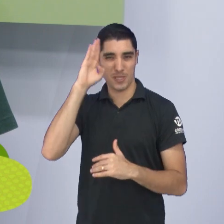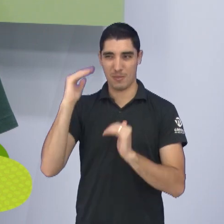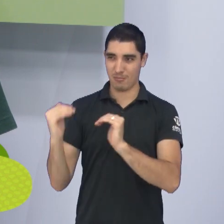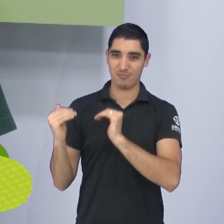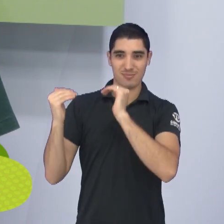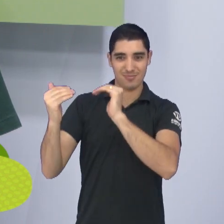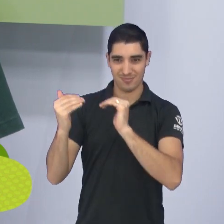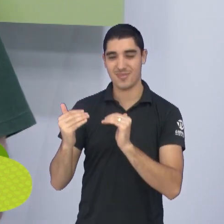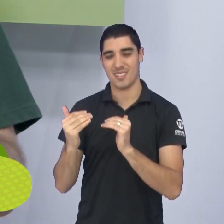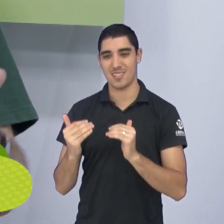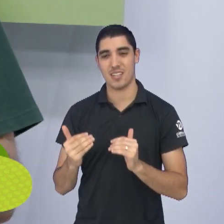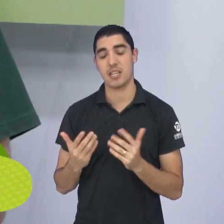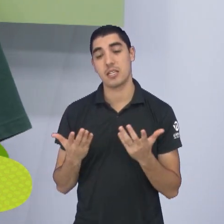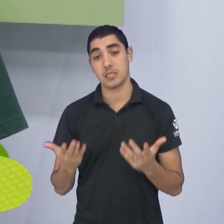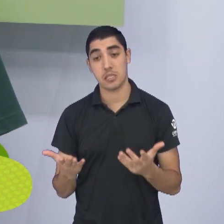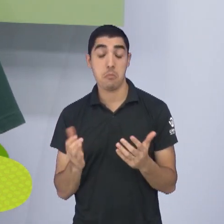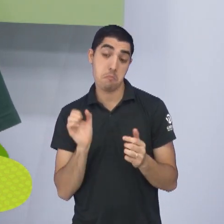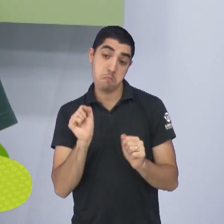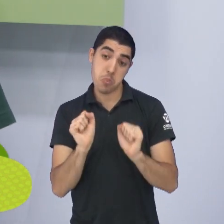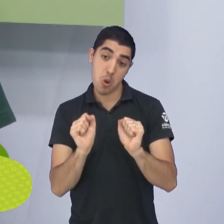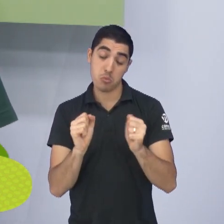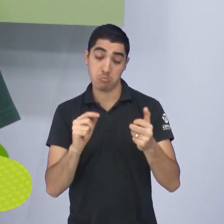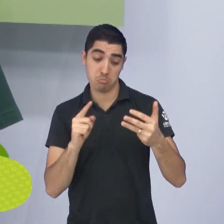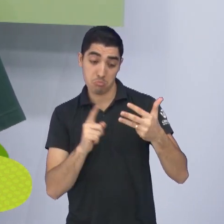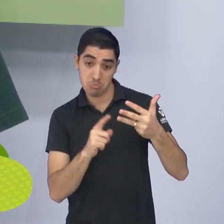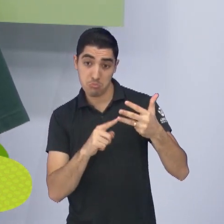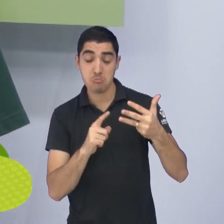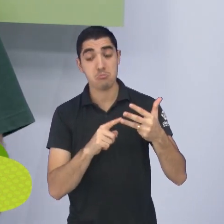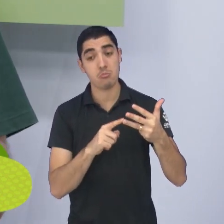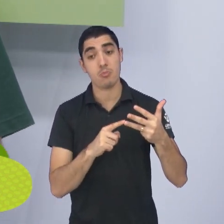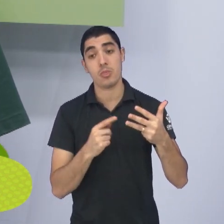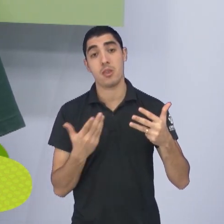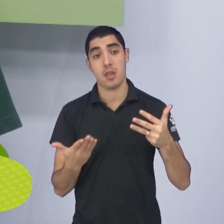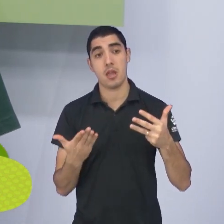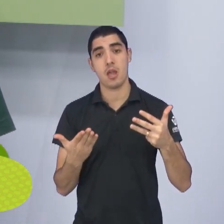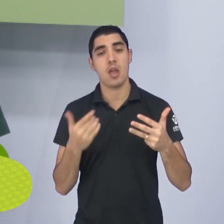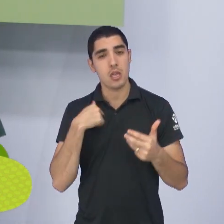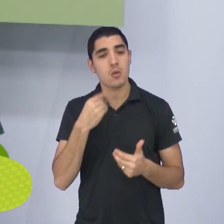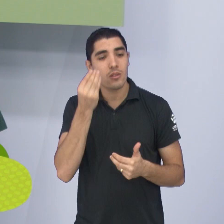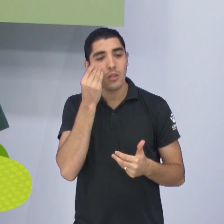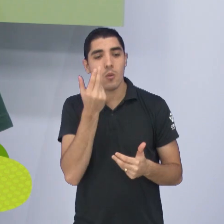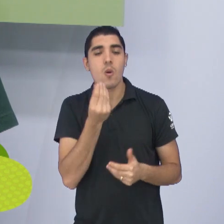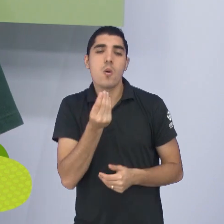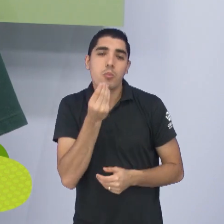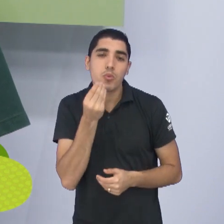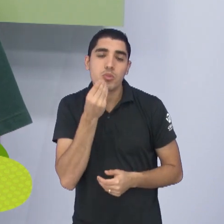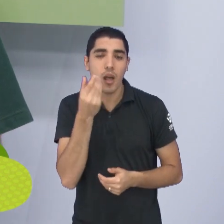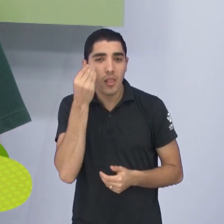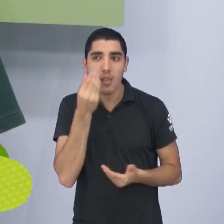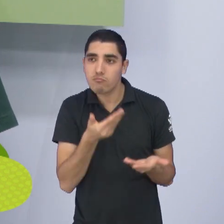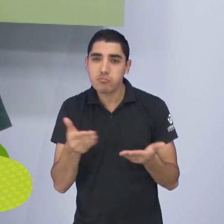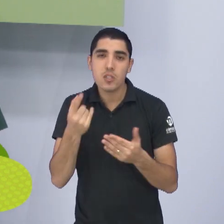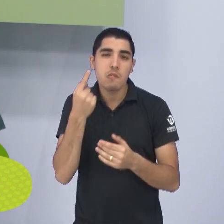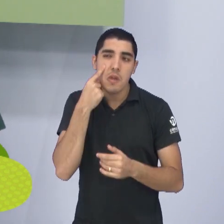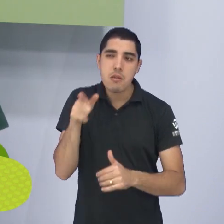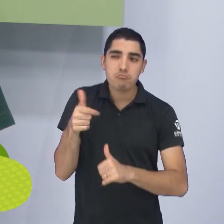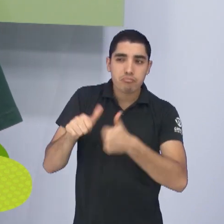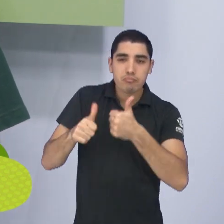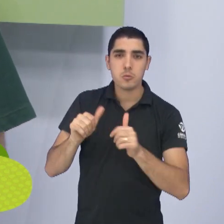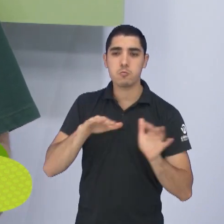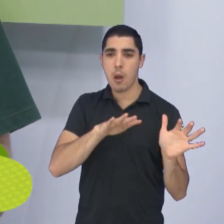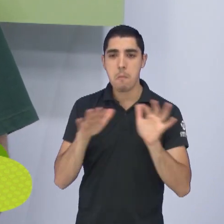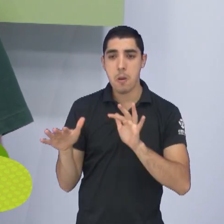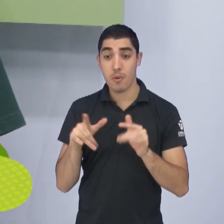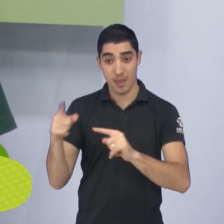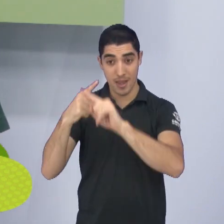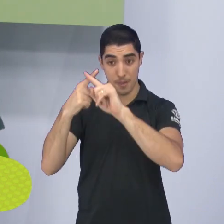Campeonato Paulista da Série A2, pode ser que ele jogue... eu daria mais uma chance para ele começar jogando esse Campeonato